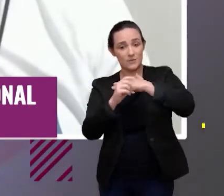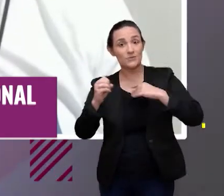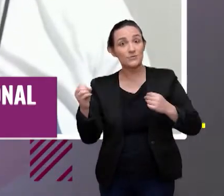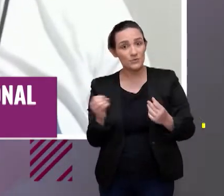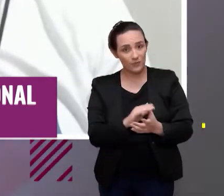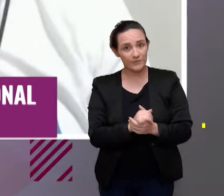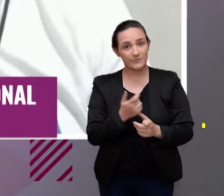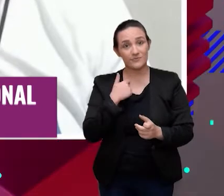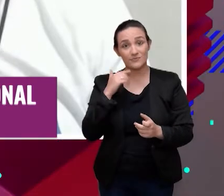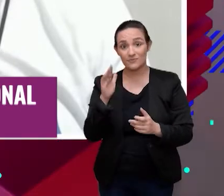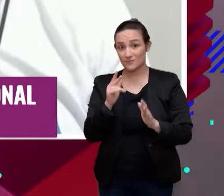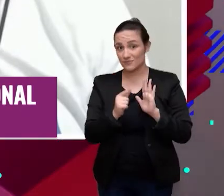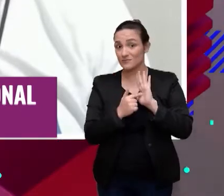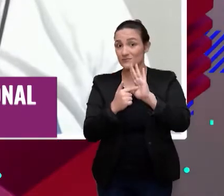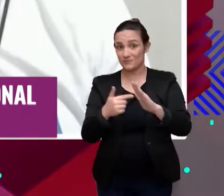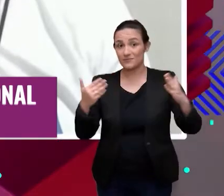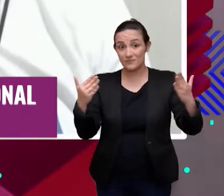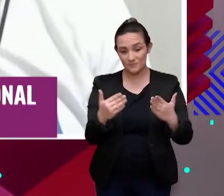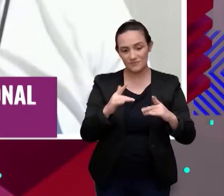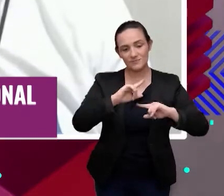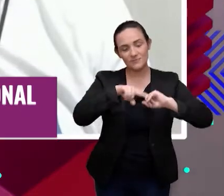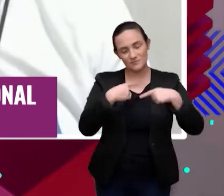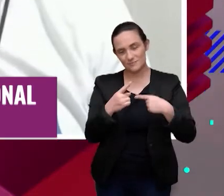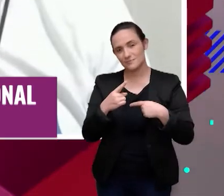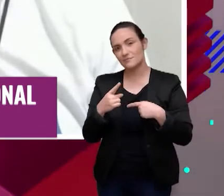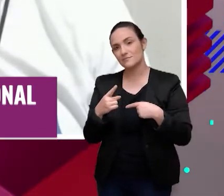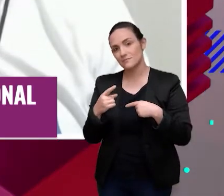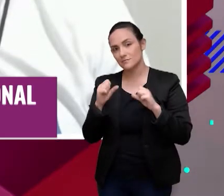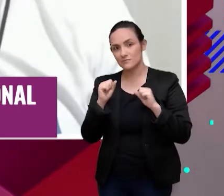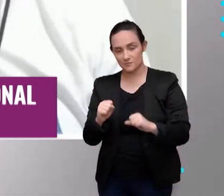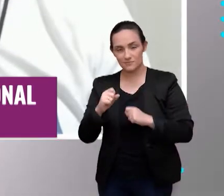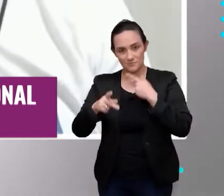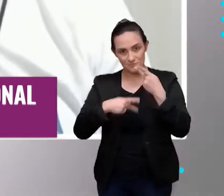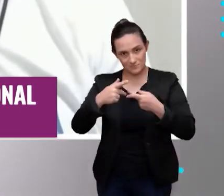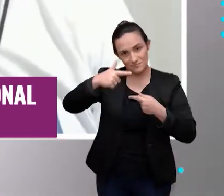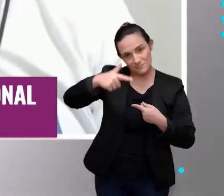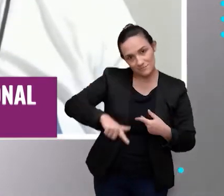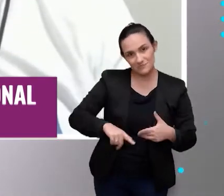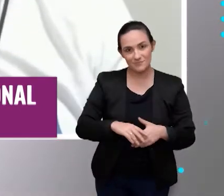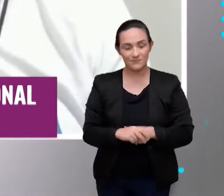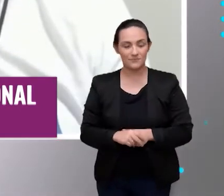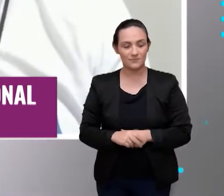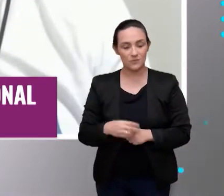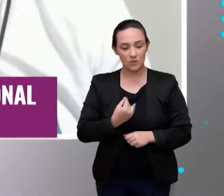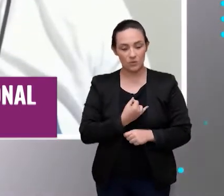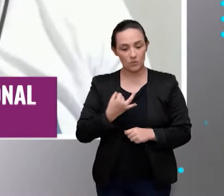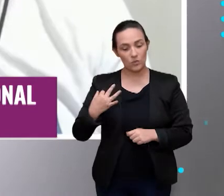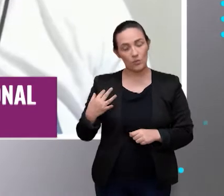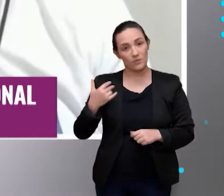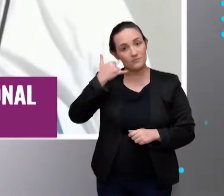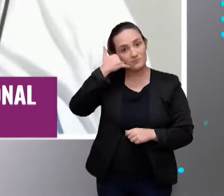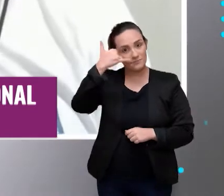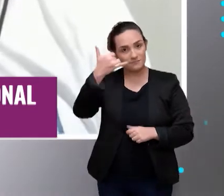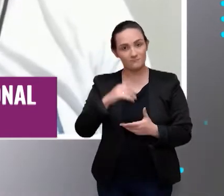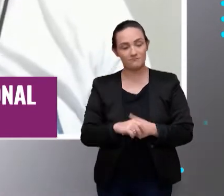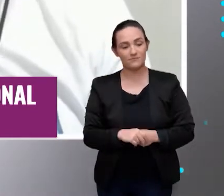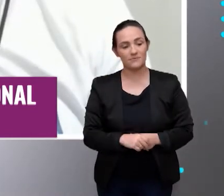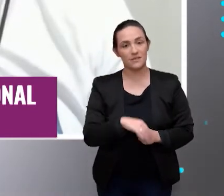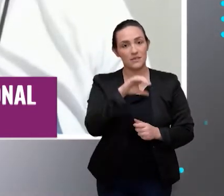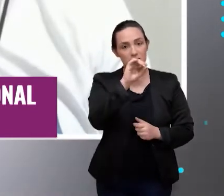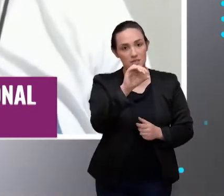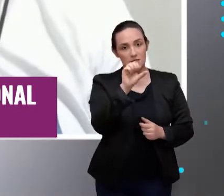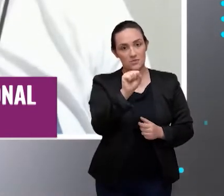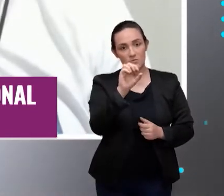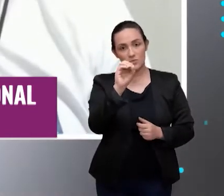no comecinho, mas eu acho que ao longo do programa a gente pode reforçar, né, o número de telefone. É o 0800